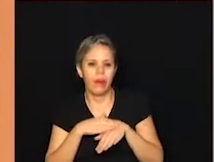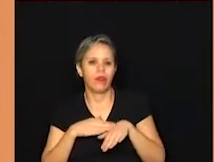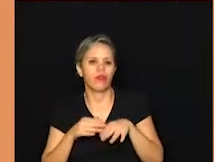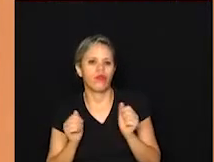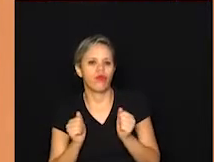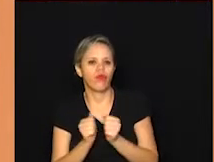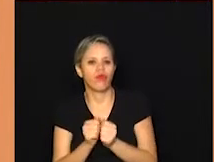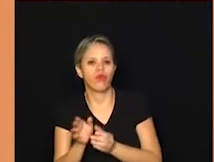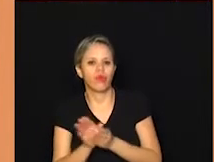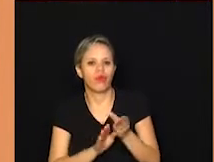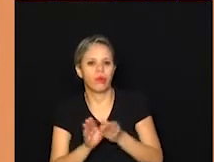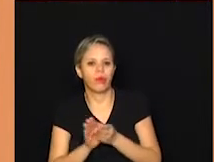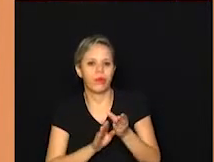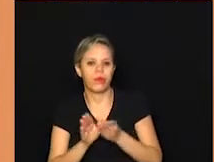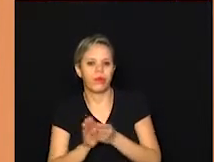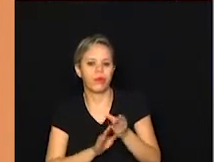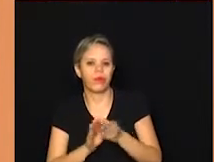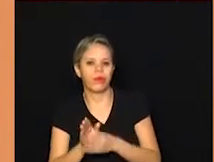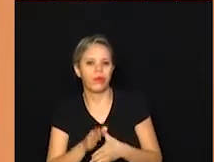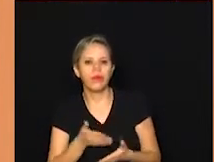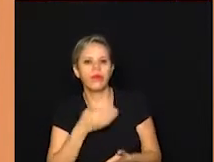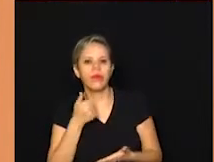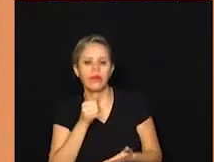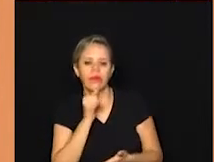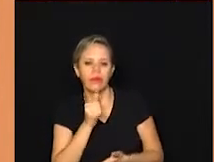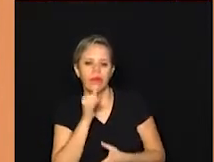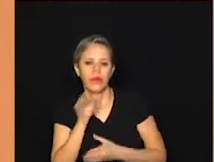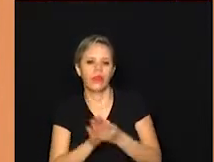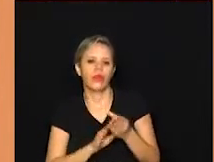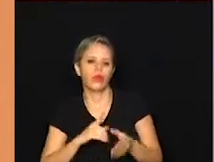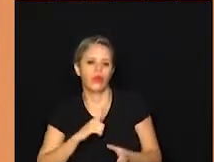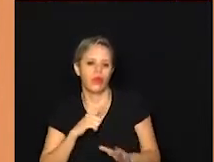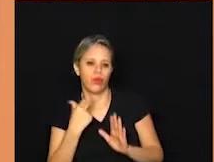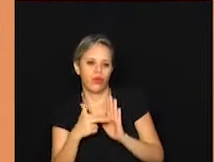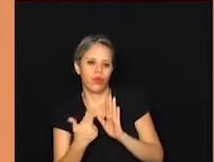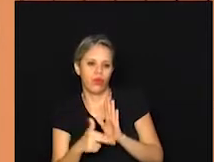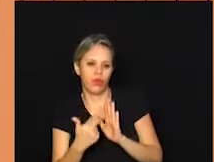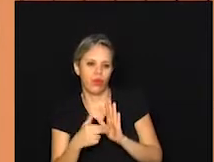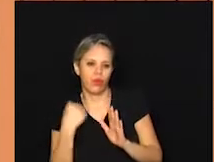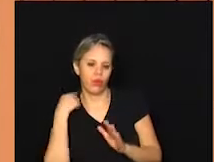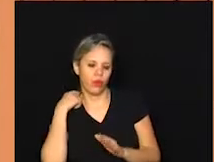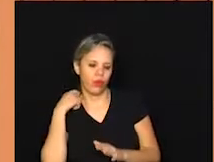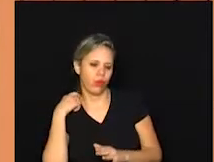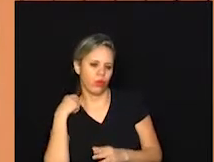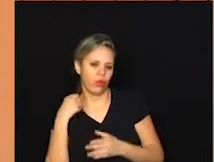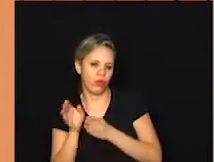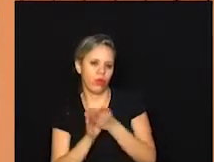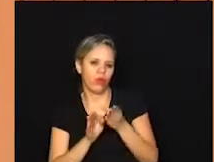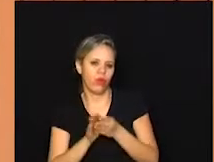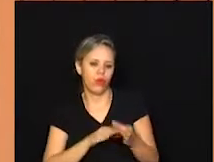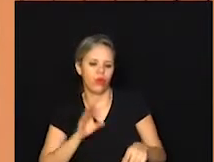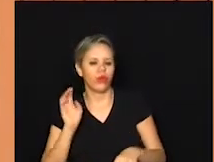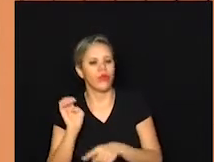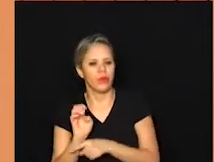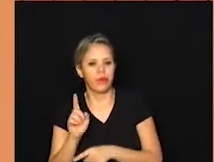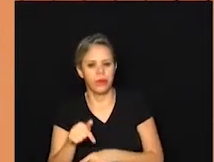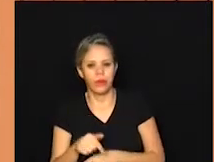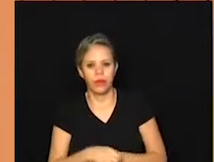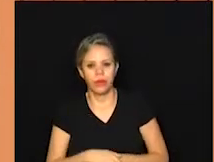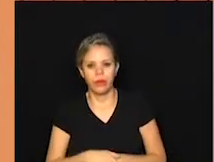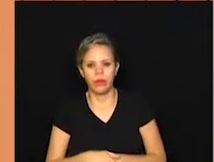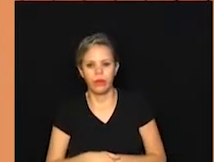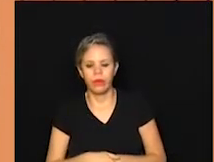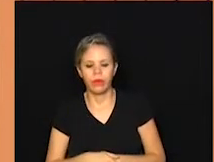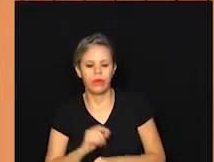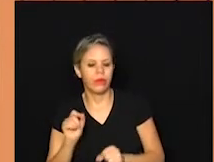aos conselheiros, que preferem que o conselho tenha esse nome, que é o nome, inclusive, do conselho estadual, né?